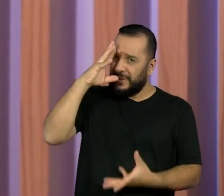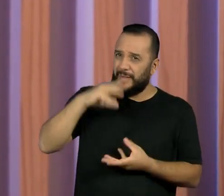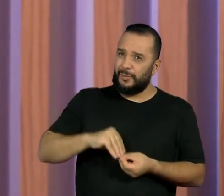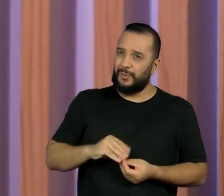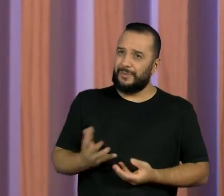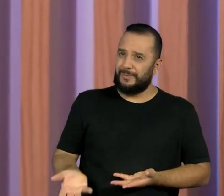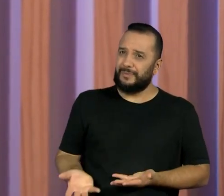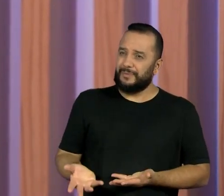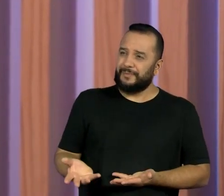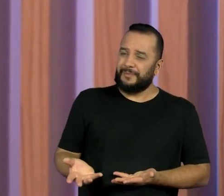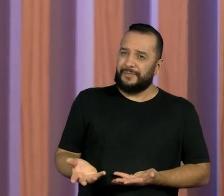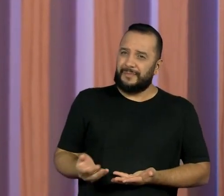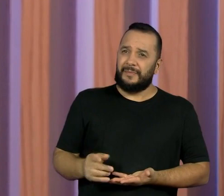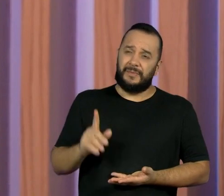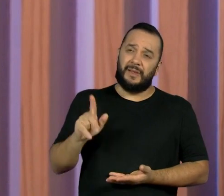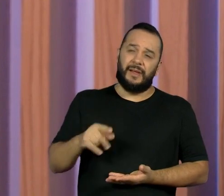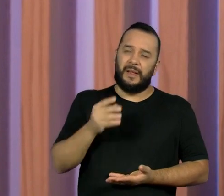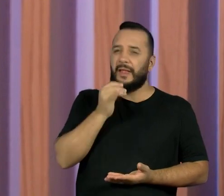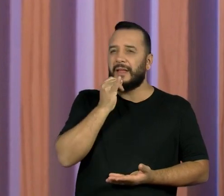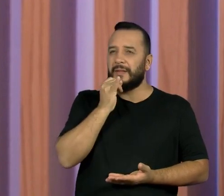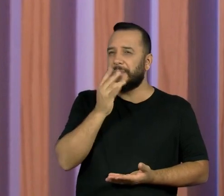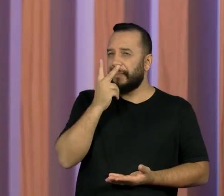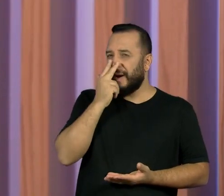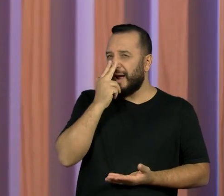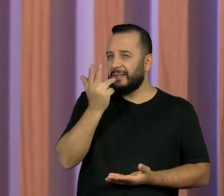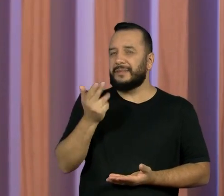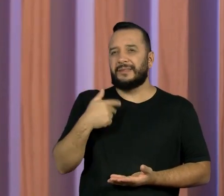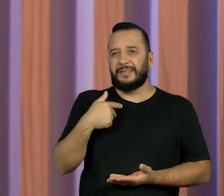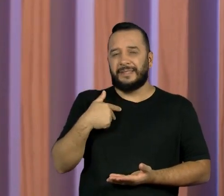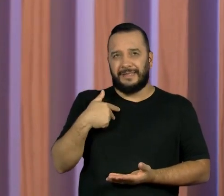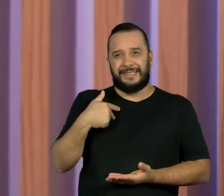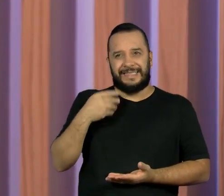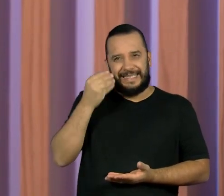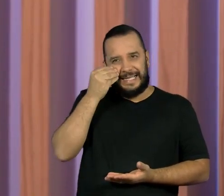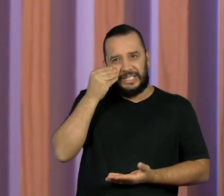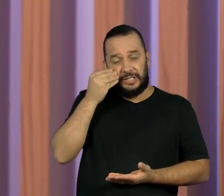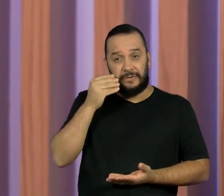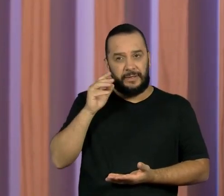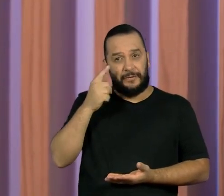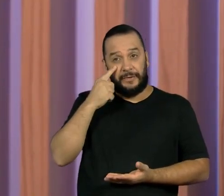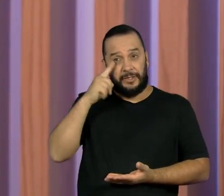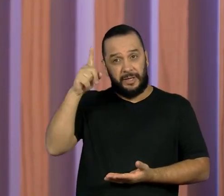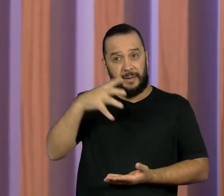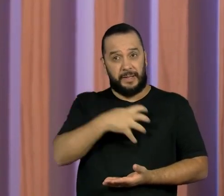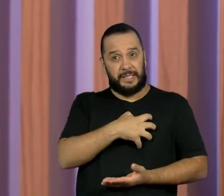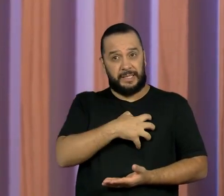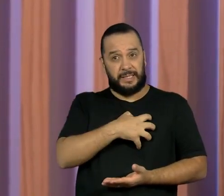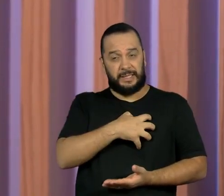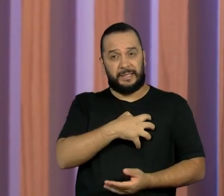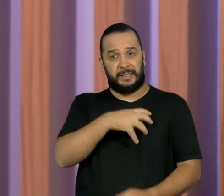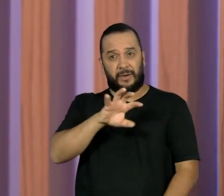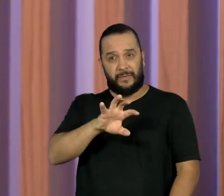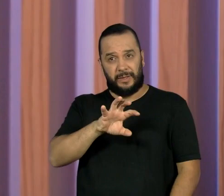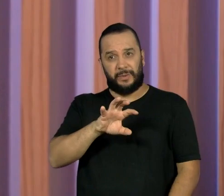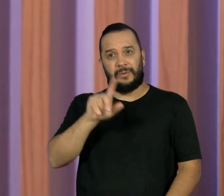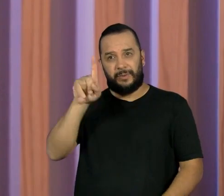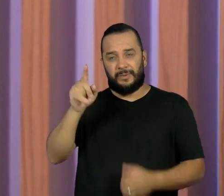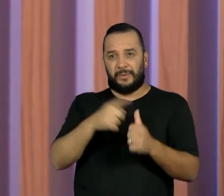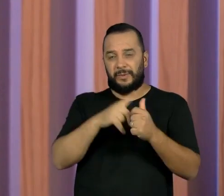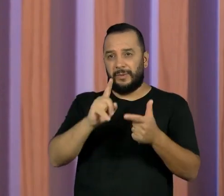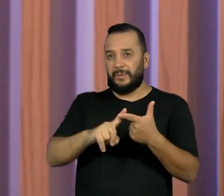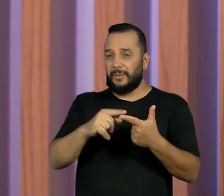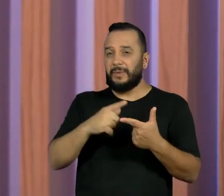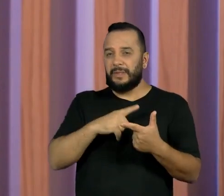e uma tentativa permanente, eu vejo isso muito em Salvador, mas vejo em outros lugares do Brasil,